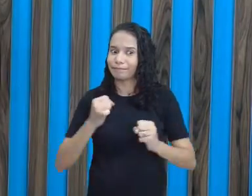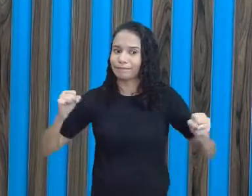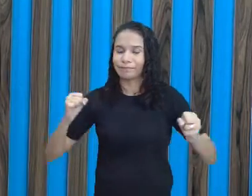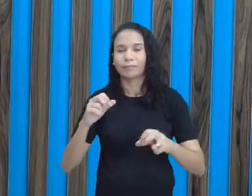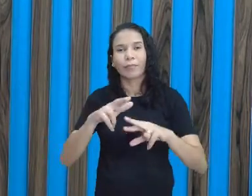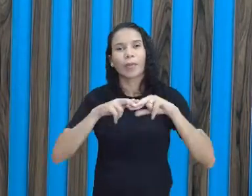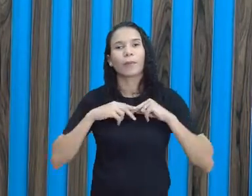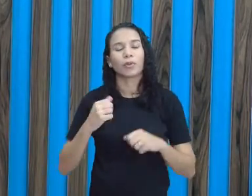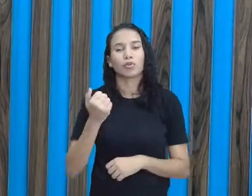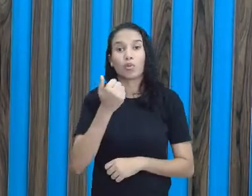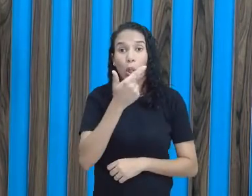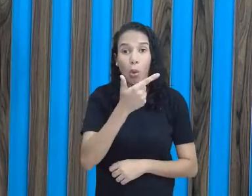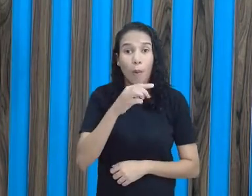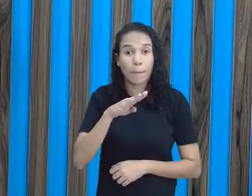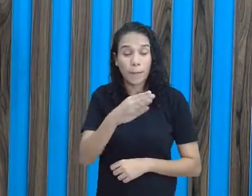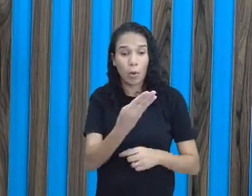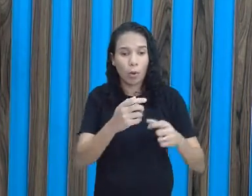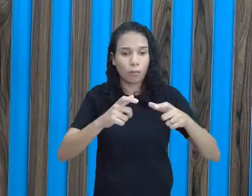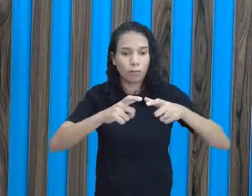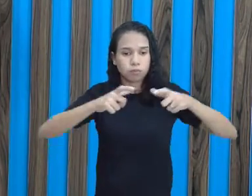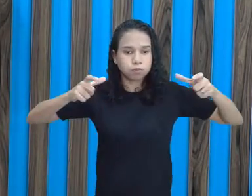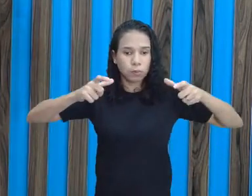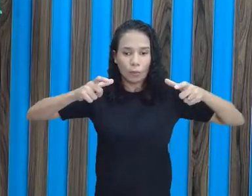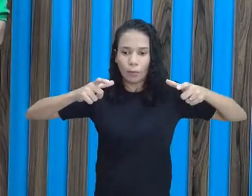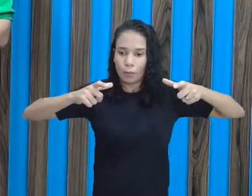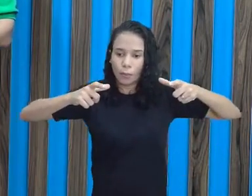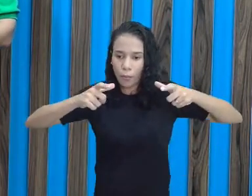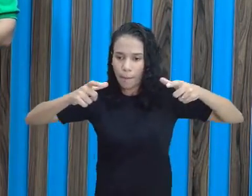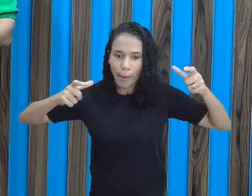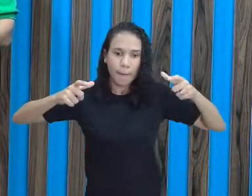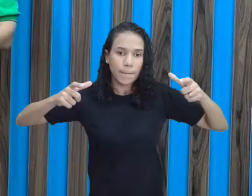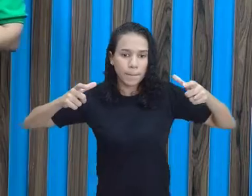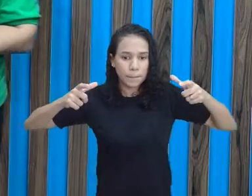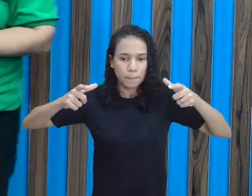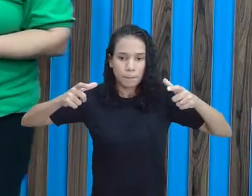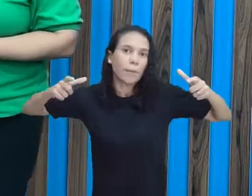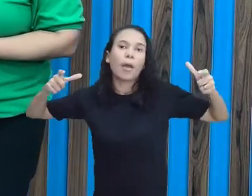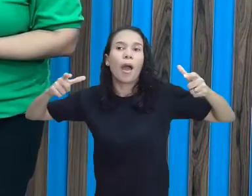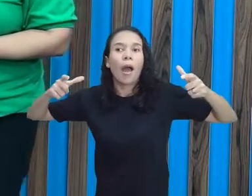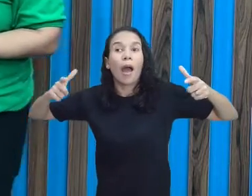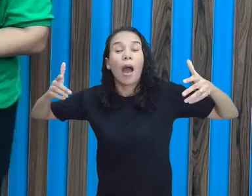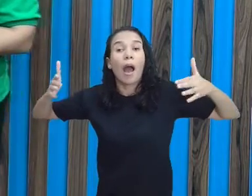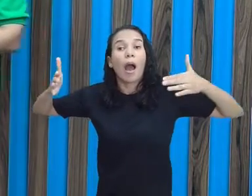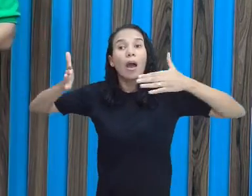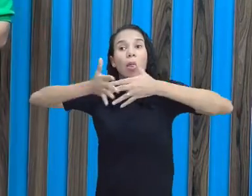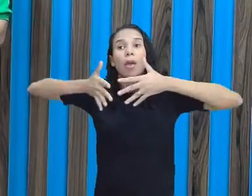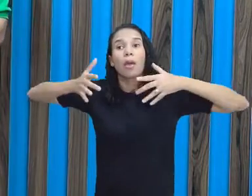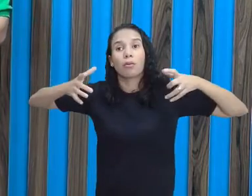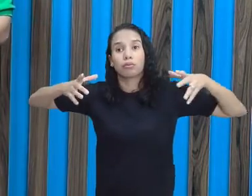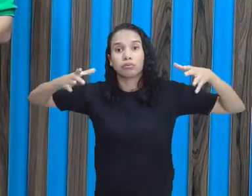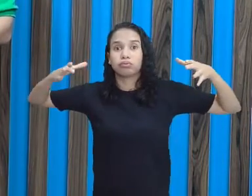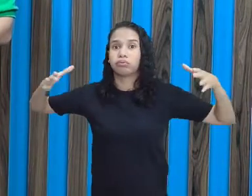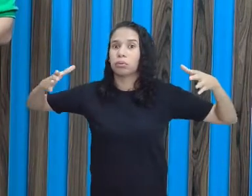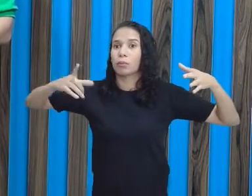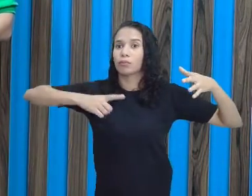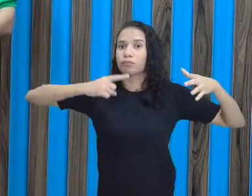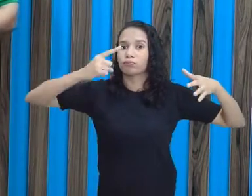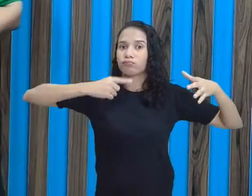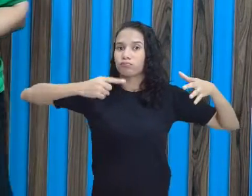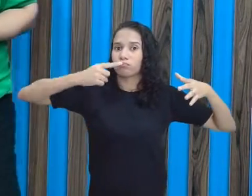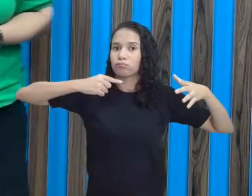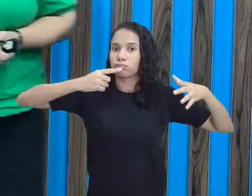Aí, 12 bilhões de anos, ele vai, ó, crescendo, crescendo, crescendo, até virar essa